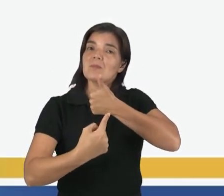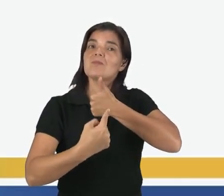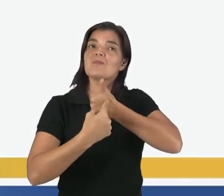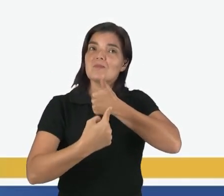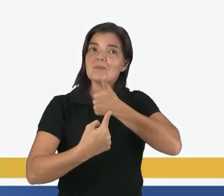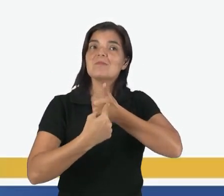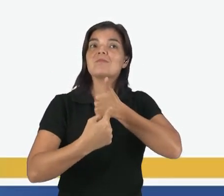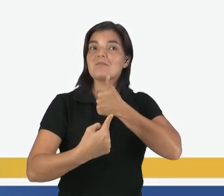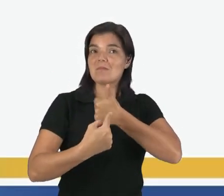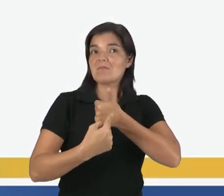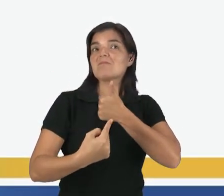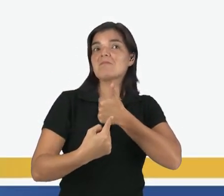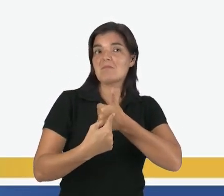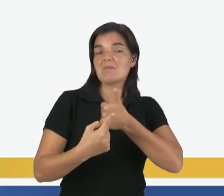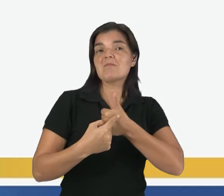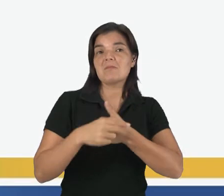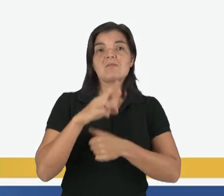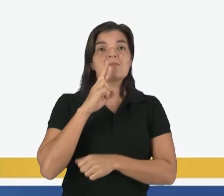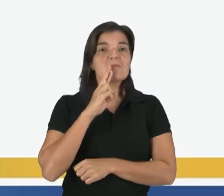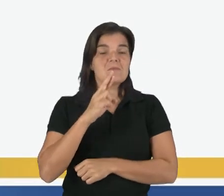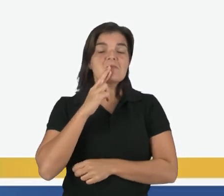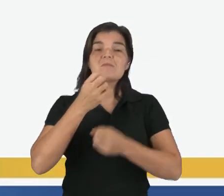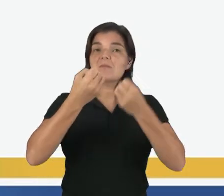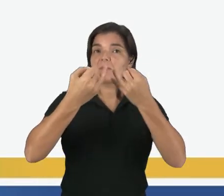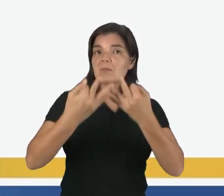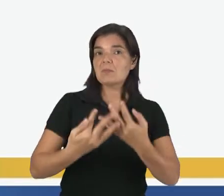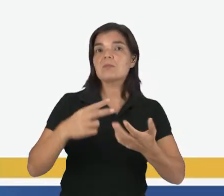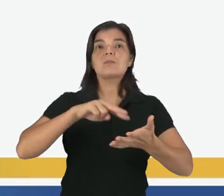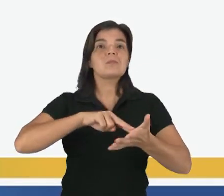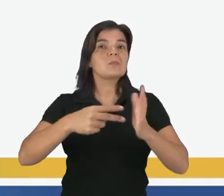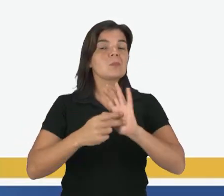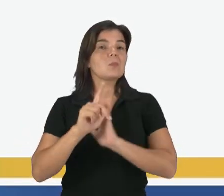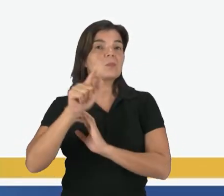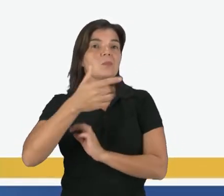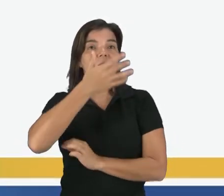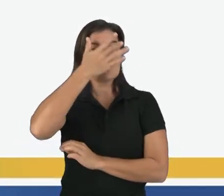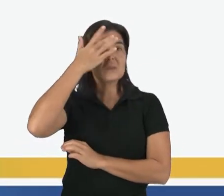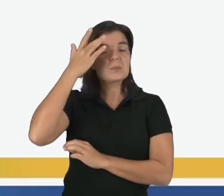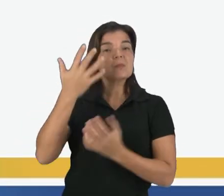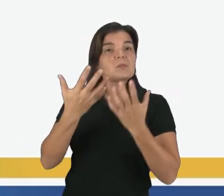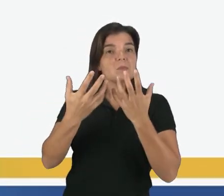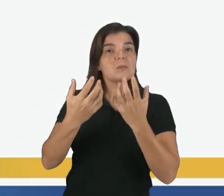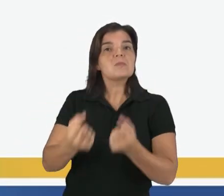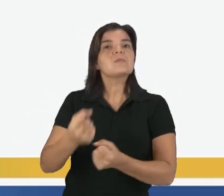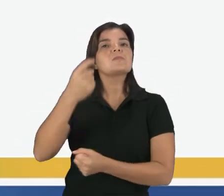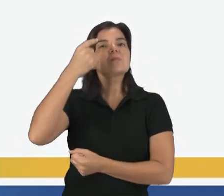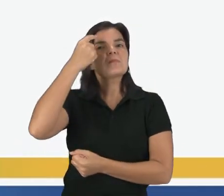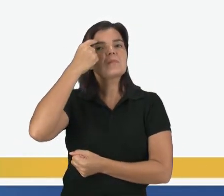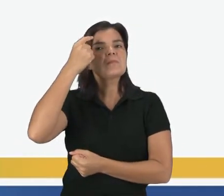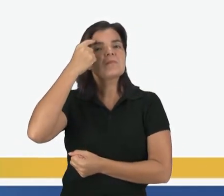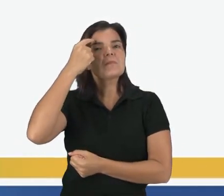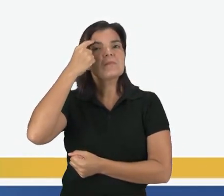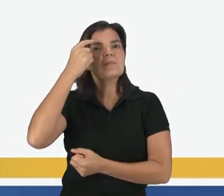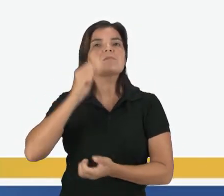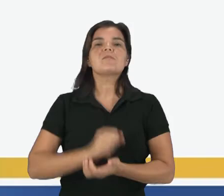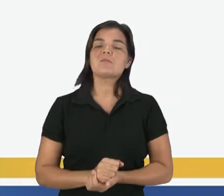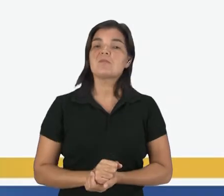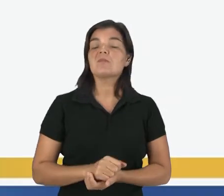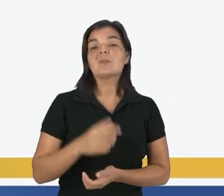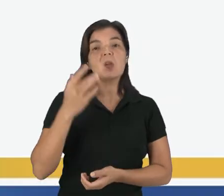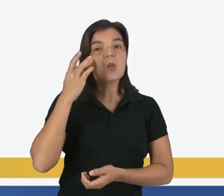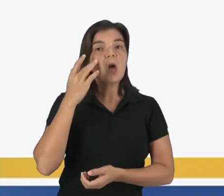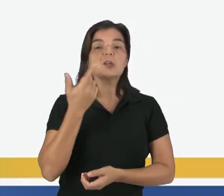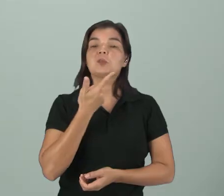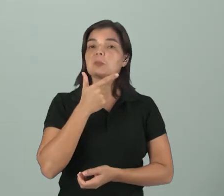há curtidas e reações nos comentários, ou seja, existem outras pessoas que concordam com esses pensamentos ou